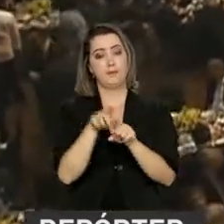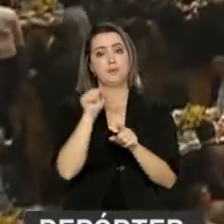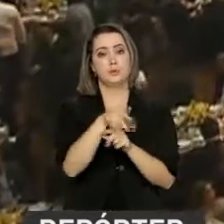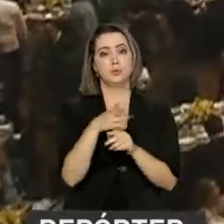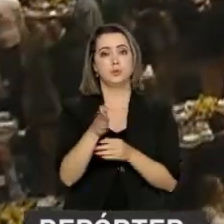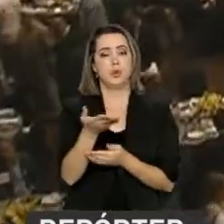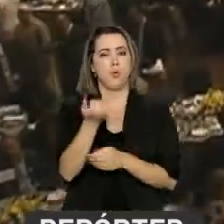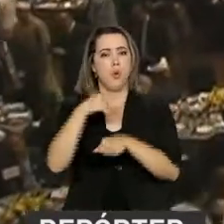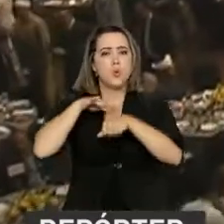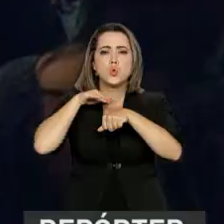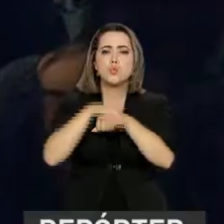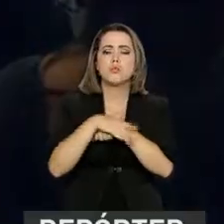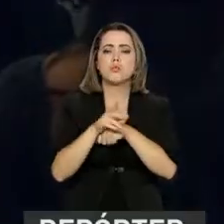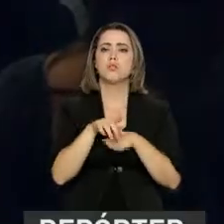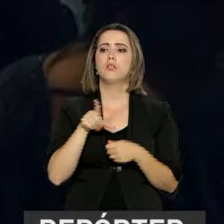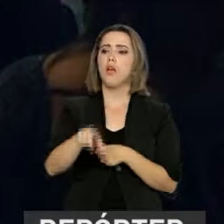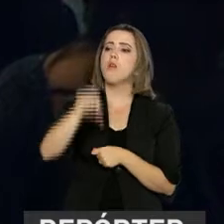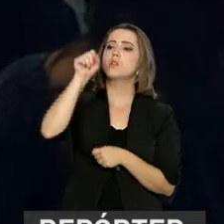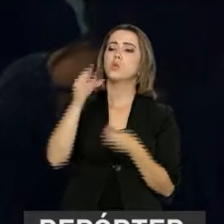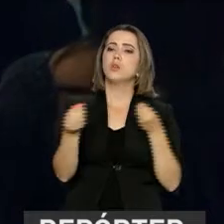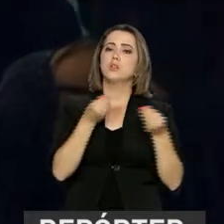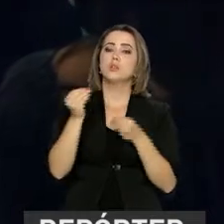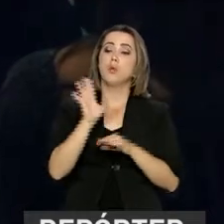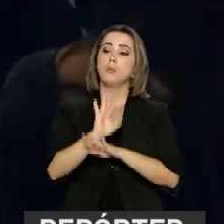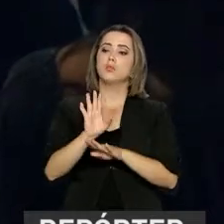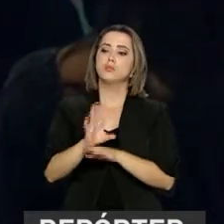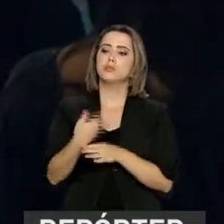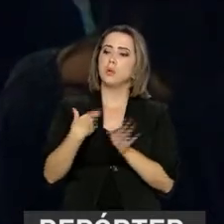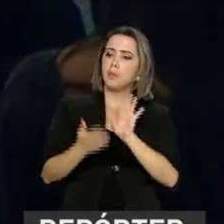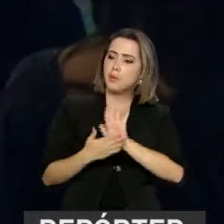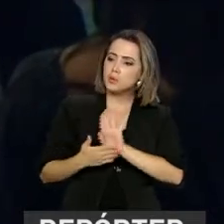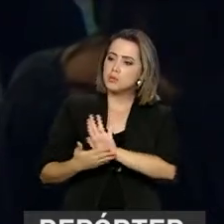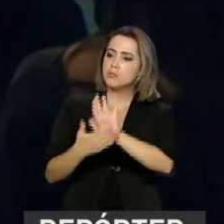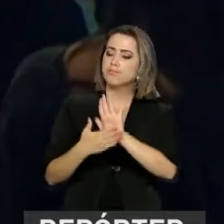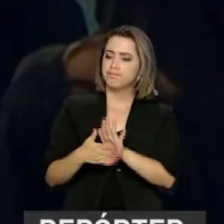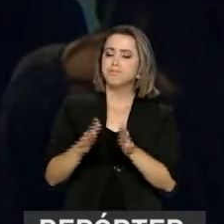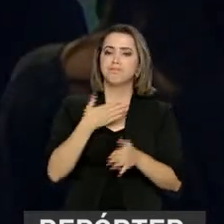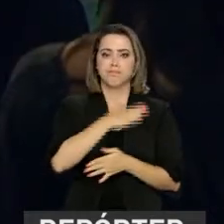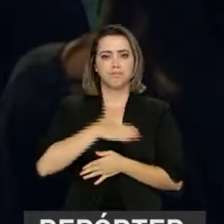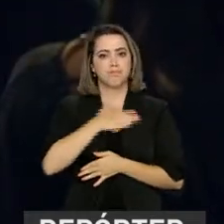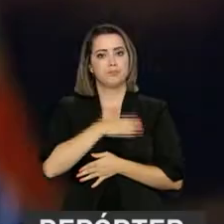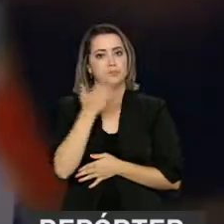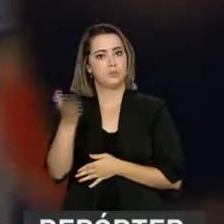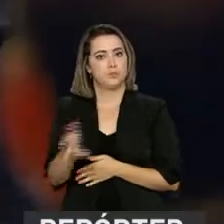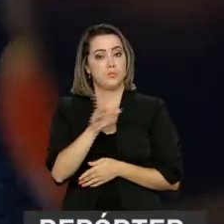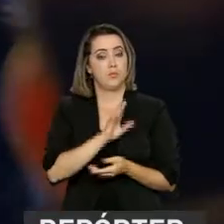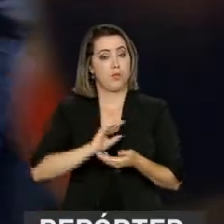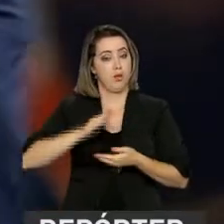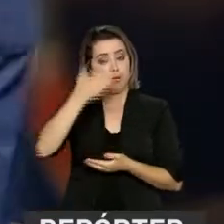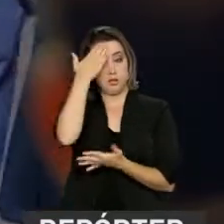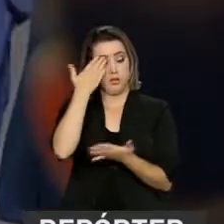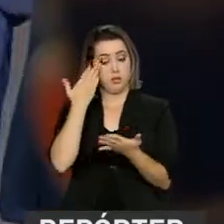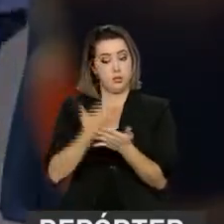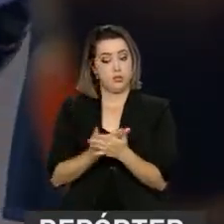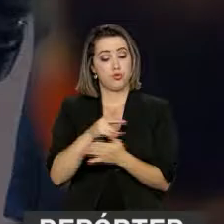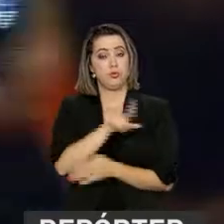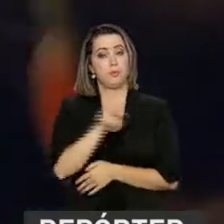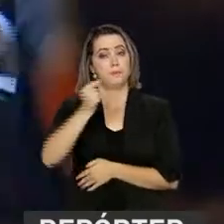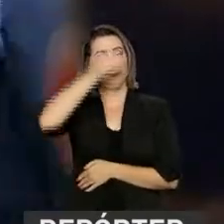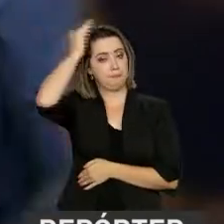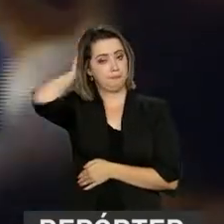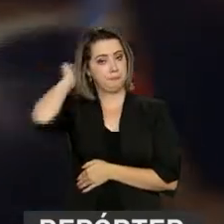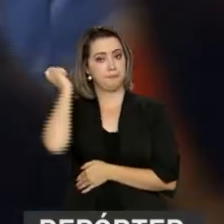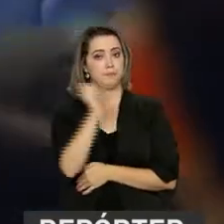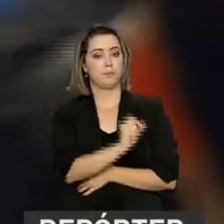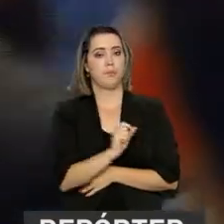foi a forma escolhida pelos descendentes de libaneses para demonstrar apreço e solidariedade e confiança no presidente michel temer